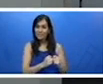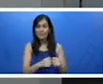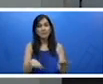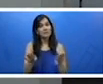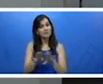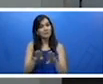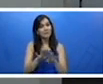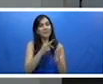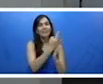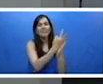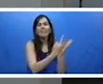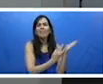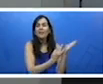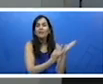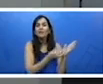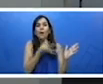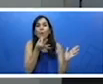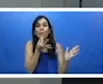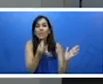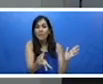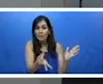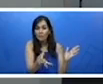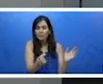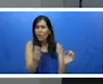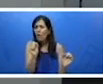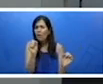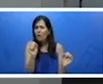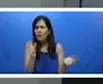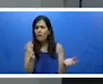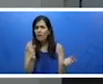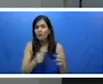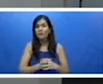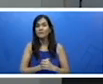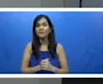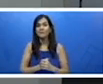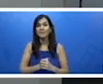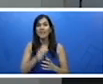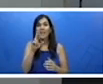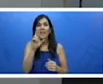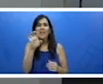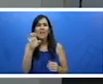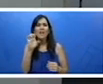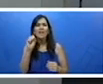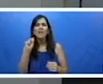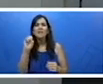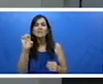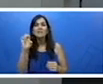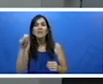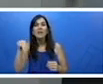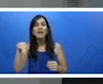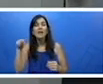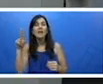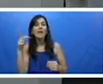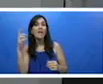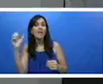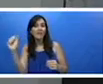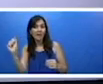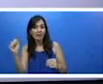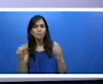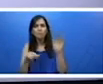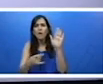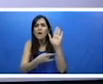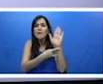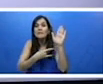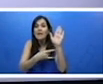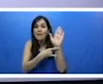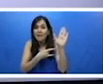a resenha. Vocês sabem o que significa uma resenha? O que vem a ser uma resenha? Nesta aula,